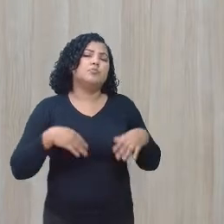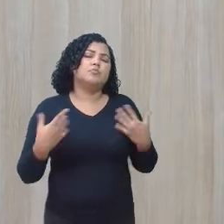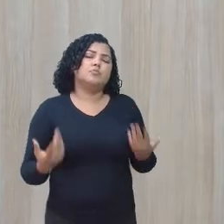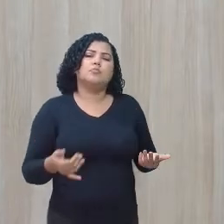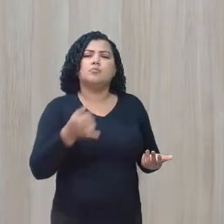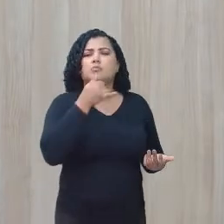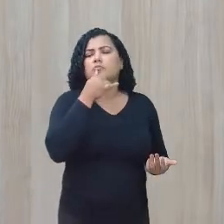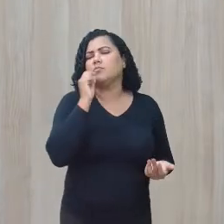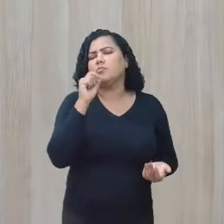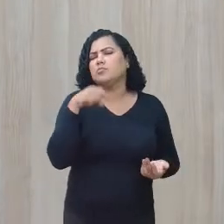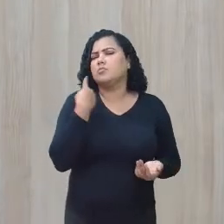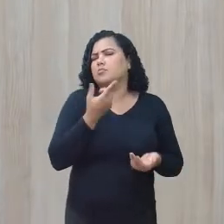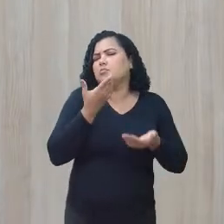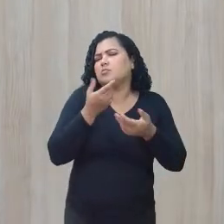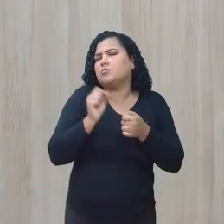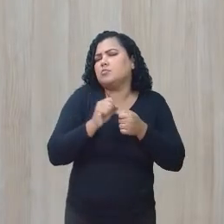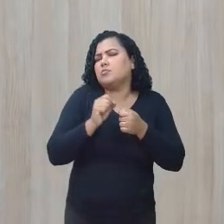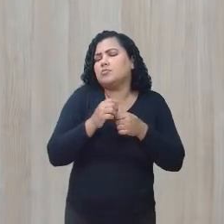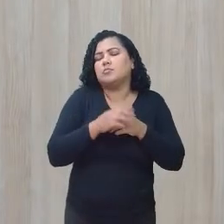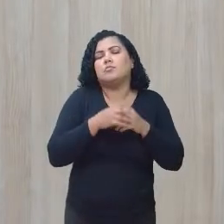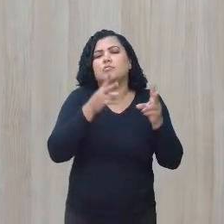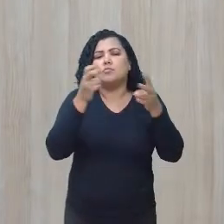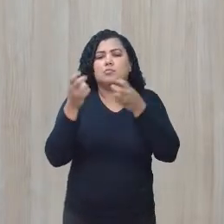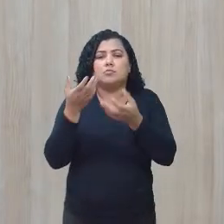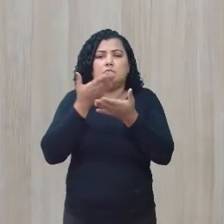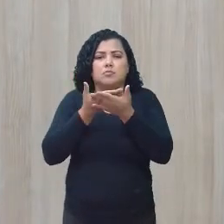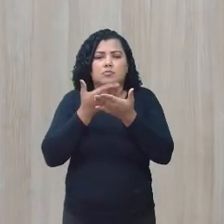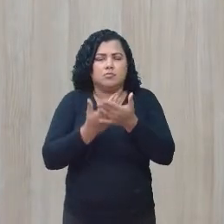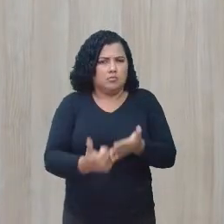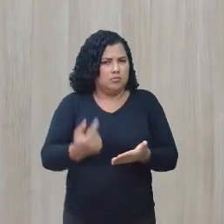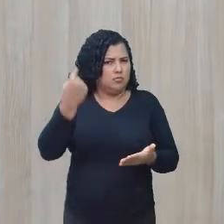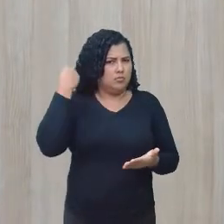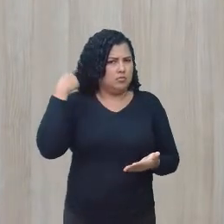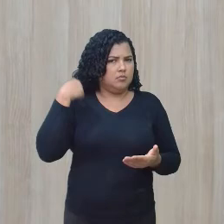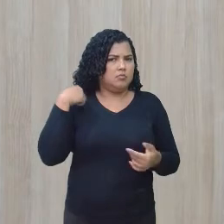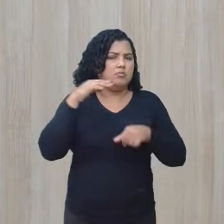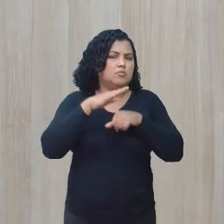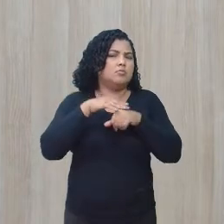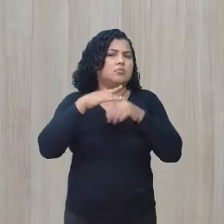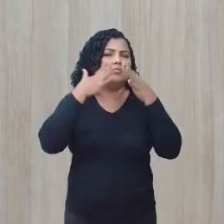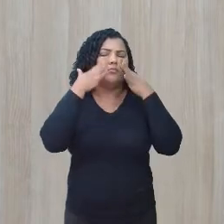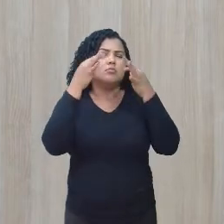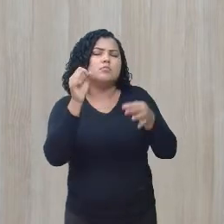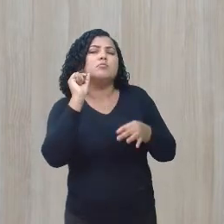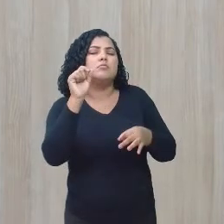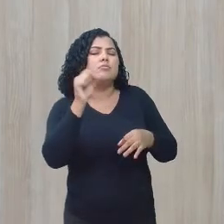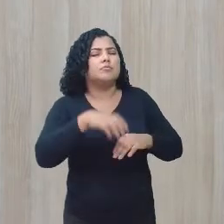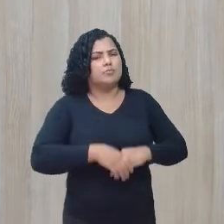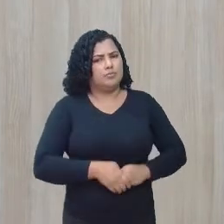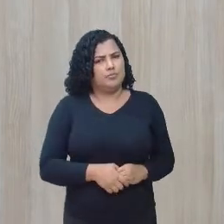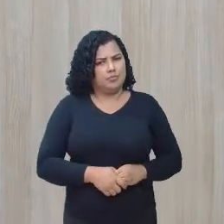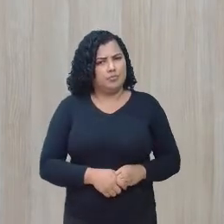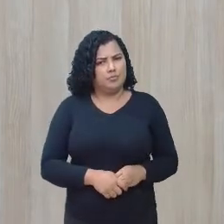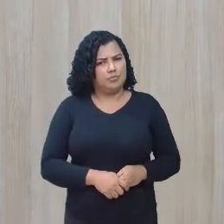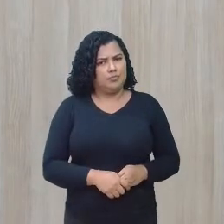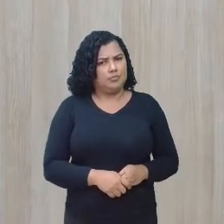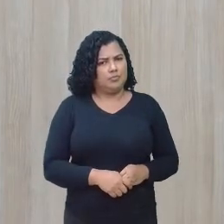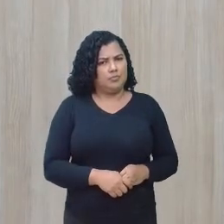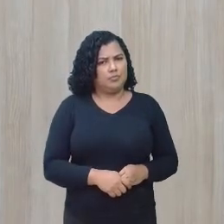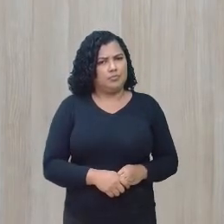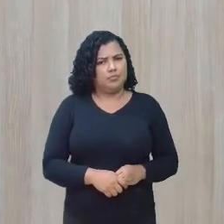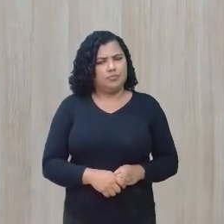né? O que é que a gente vai fazer? Que a gente ainda observou que na aula passada eu chamei a atenção para a seguinte situação.